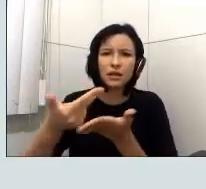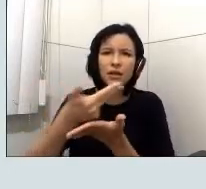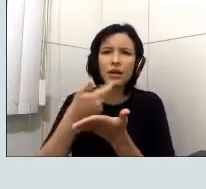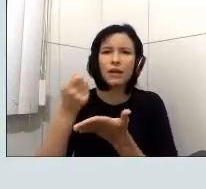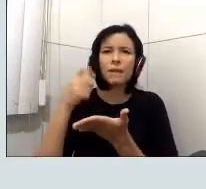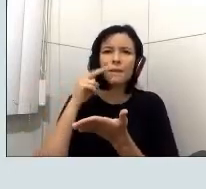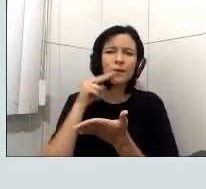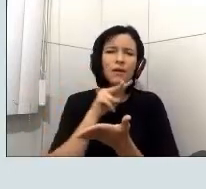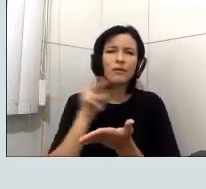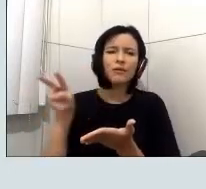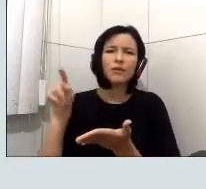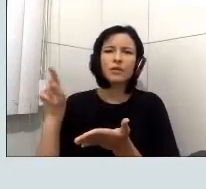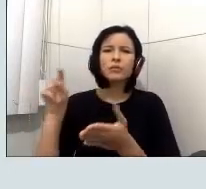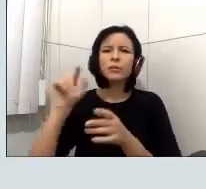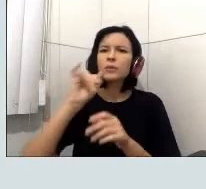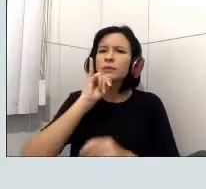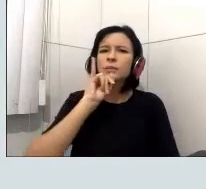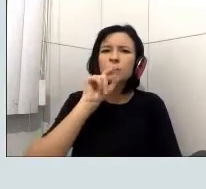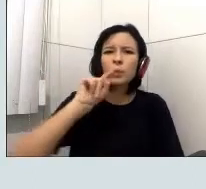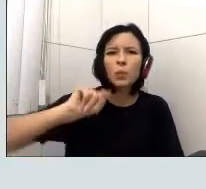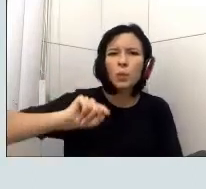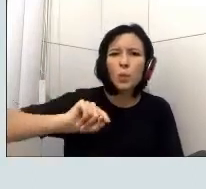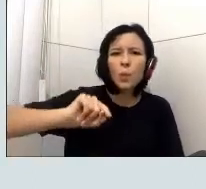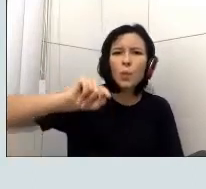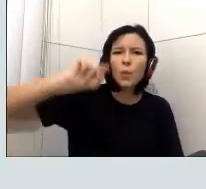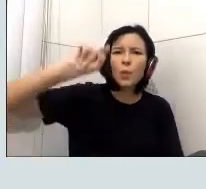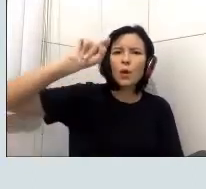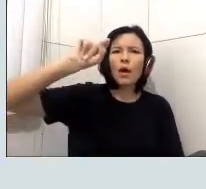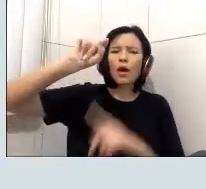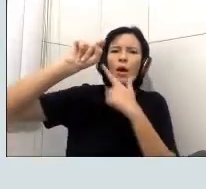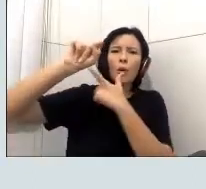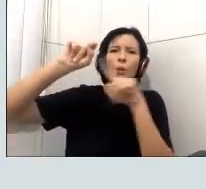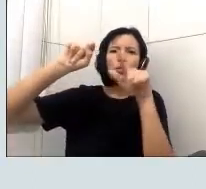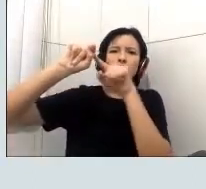que uma reta está de um lado, a outra está do